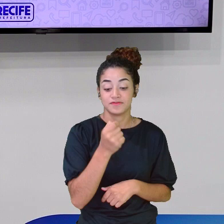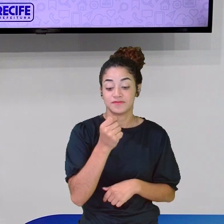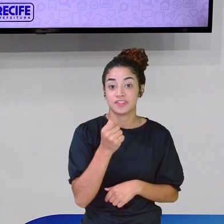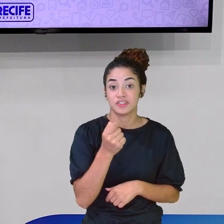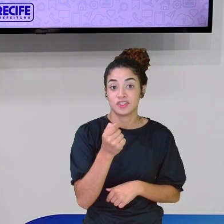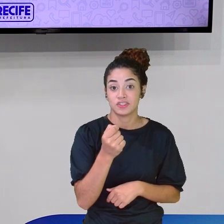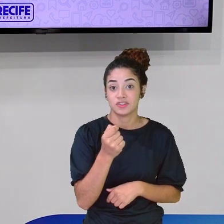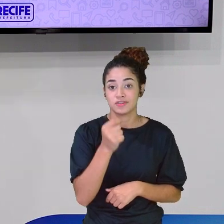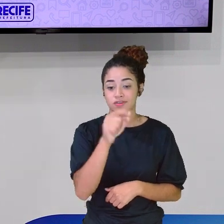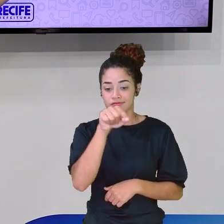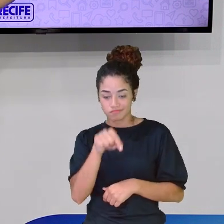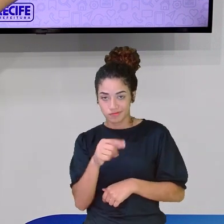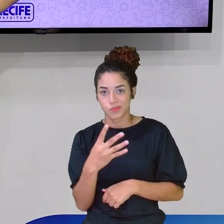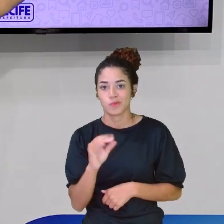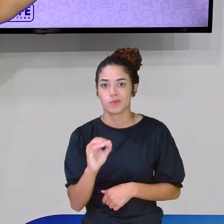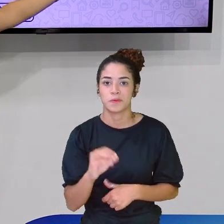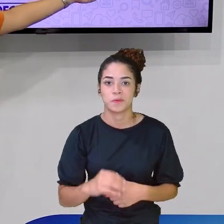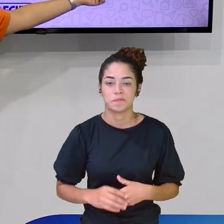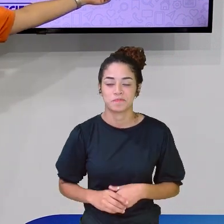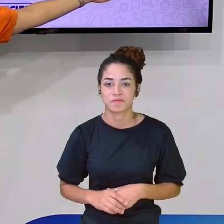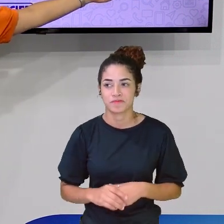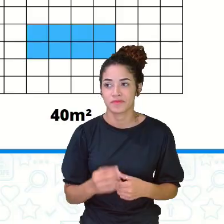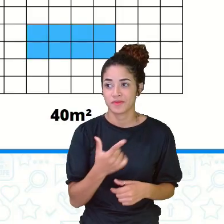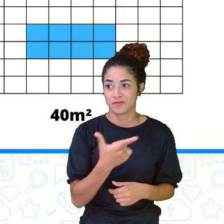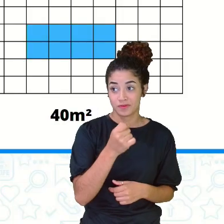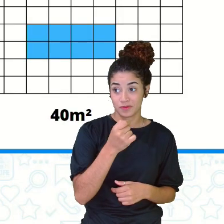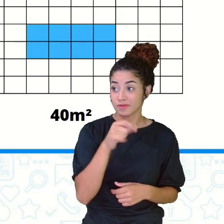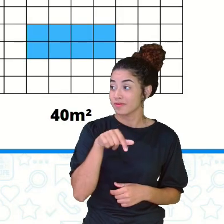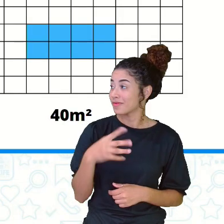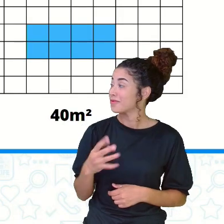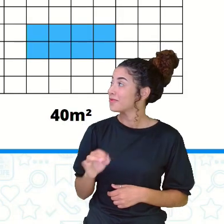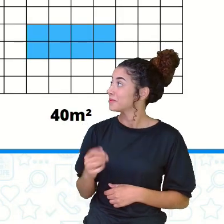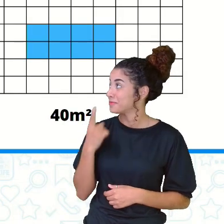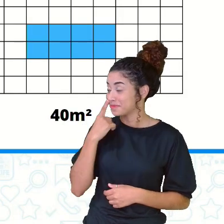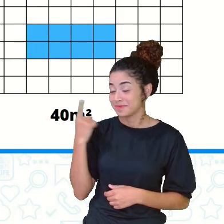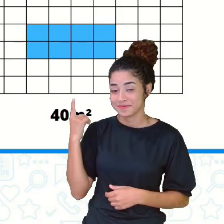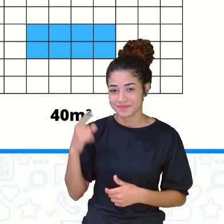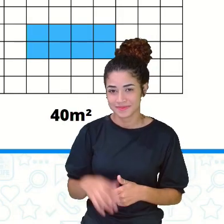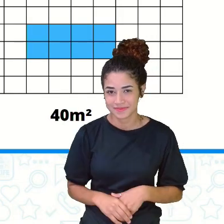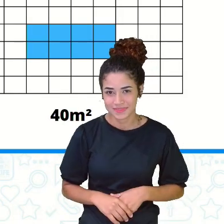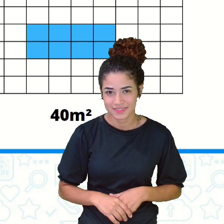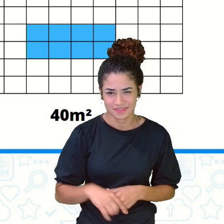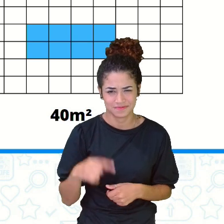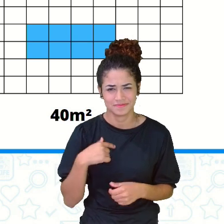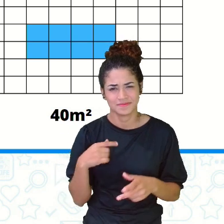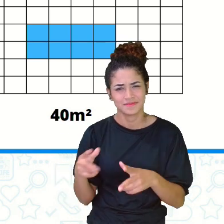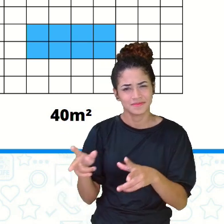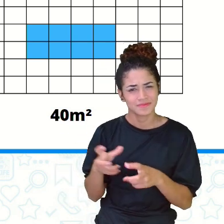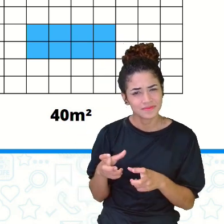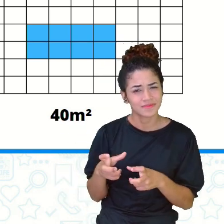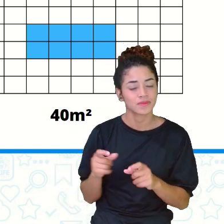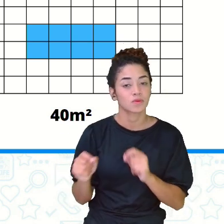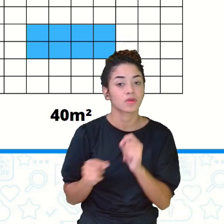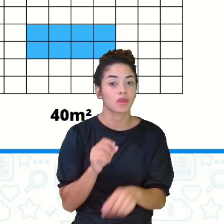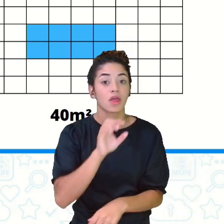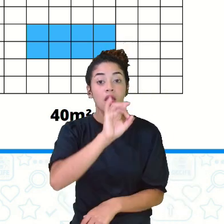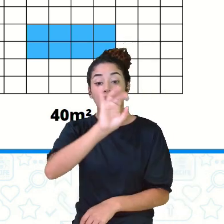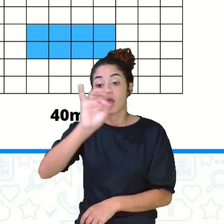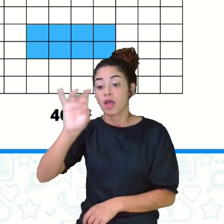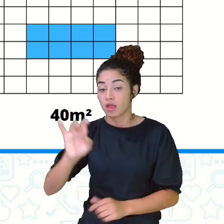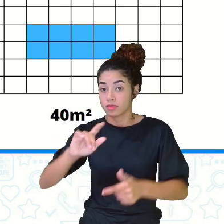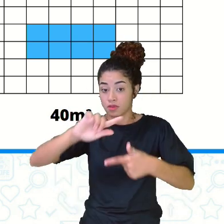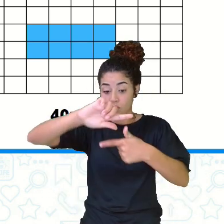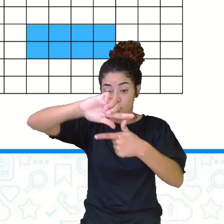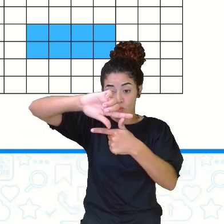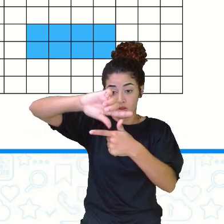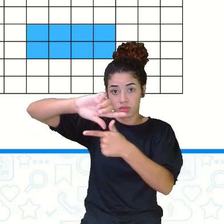por 40. 20 por 40. Levando-se em consideração que cada quadradinho